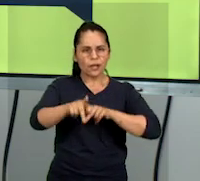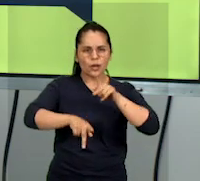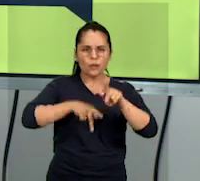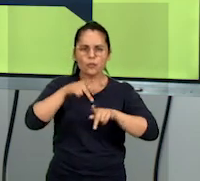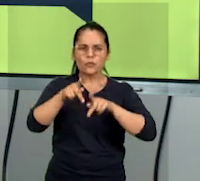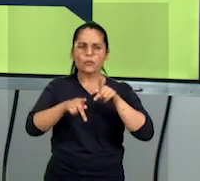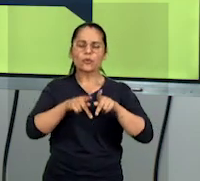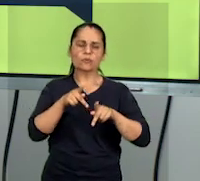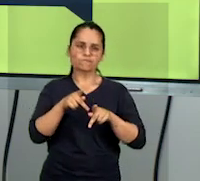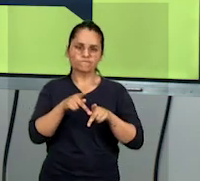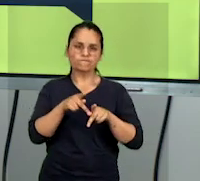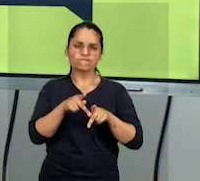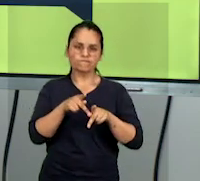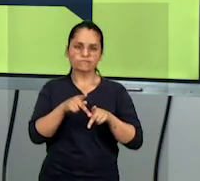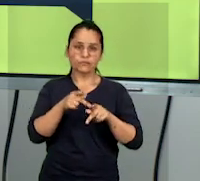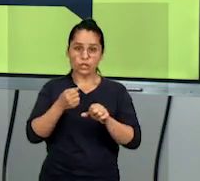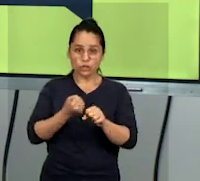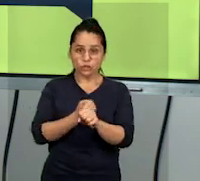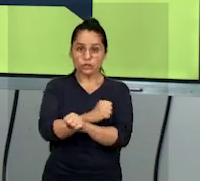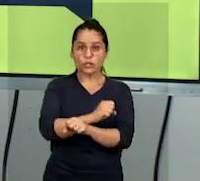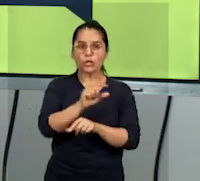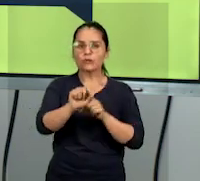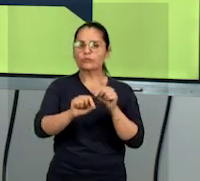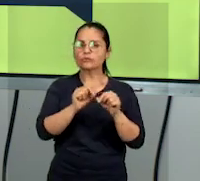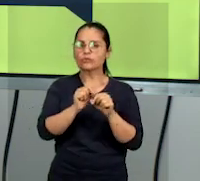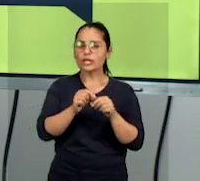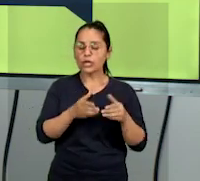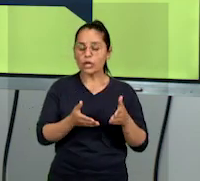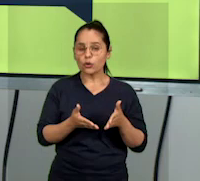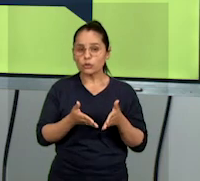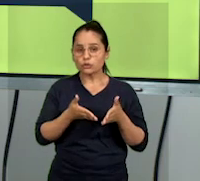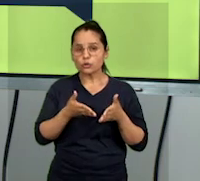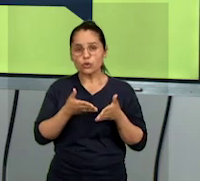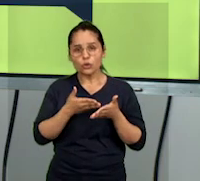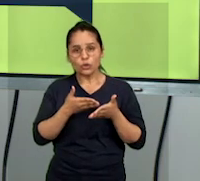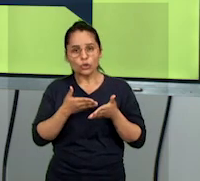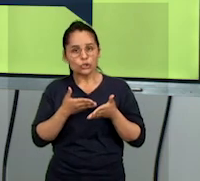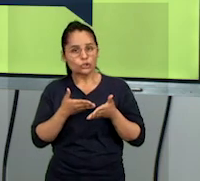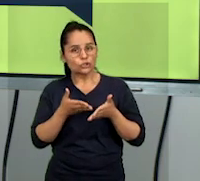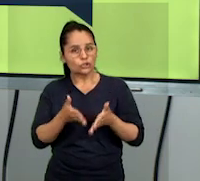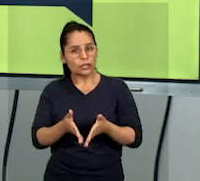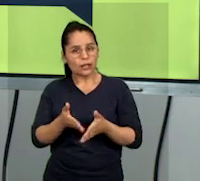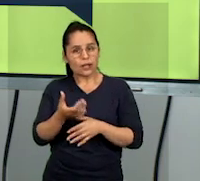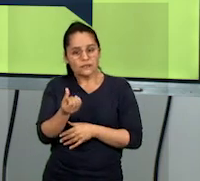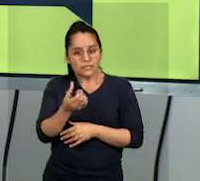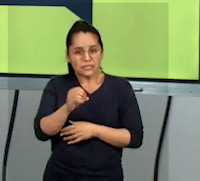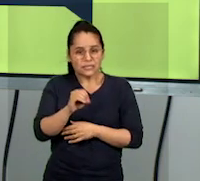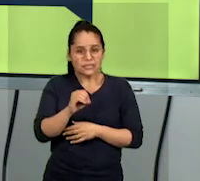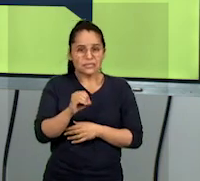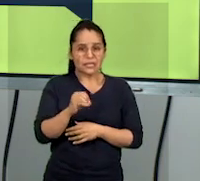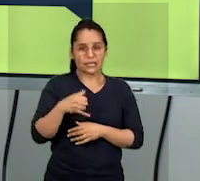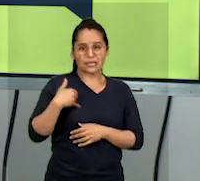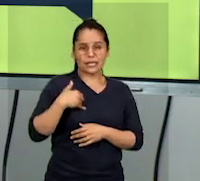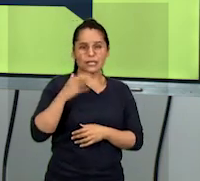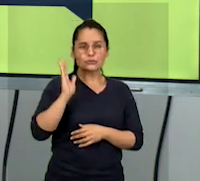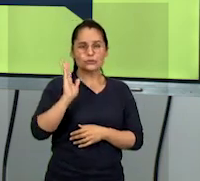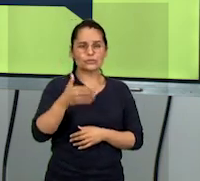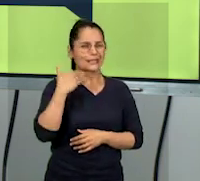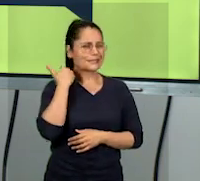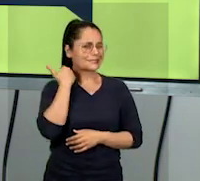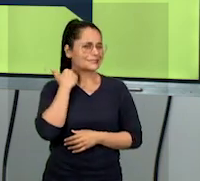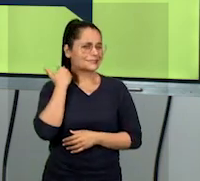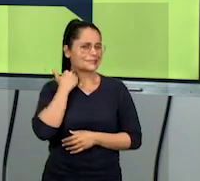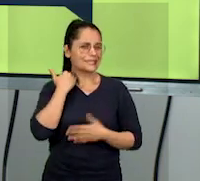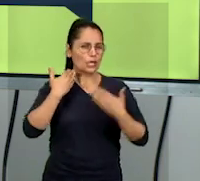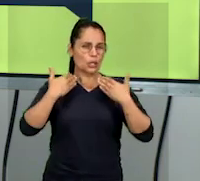população de escravizados, quando chegava aos 60 anos, já chegava bastante exausto, o corpo